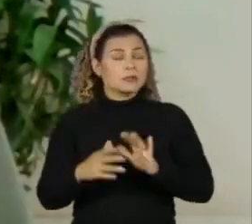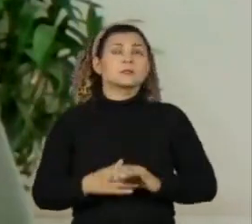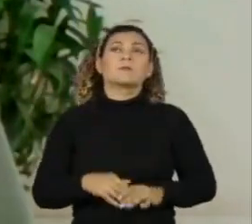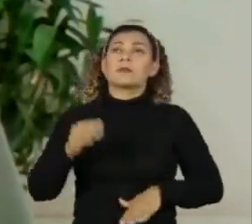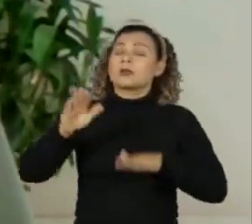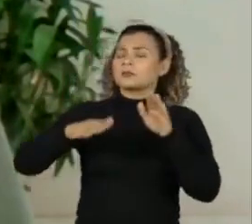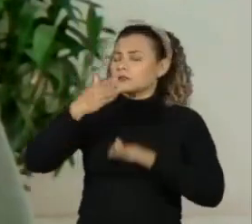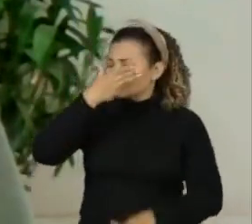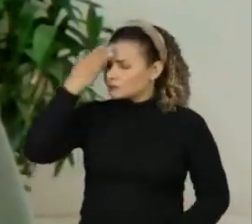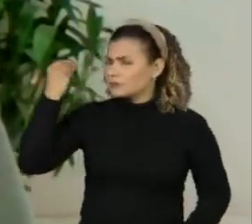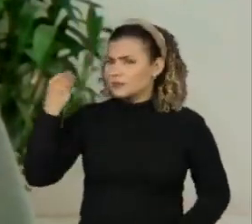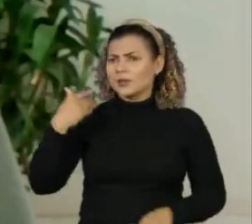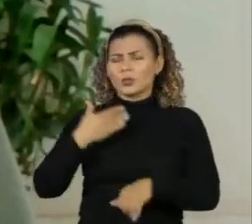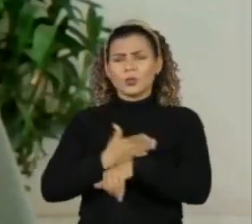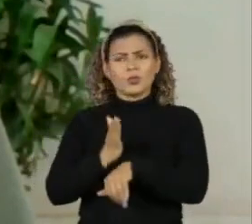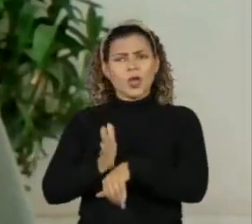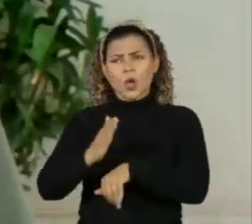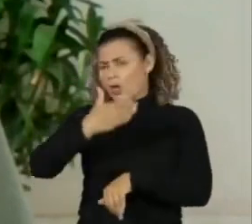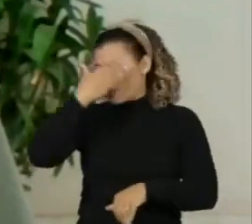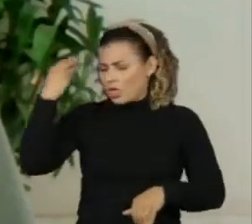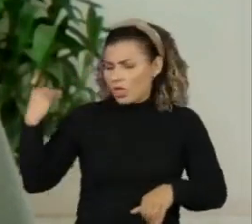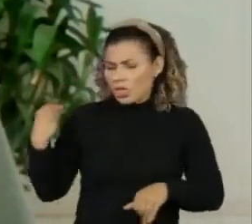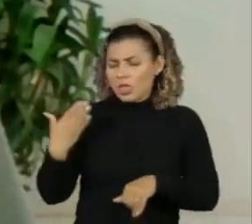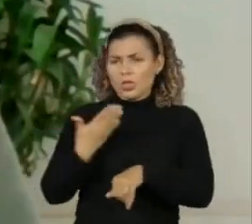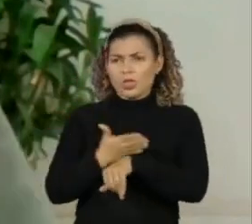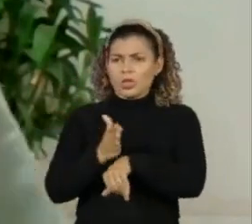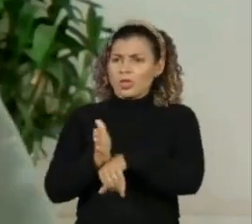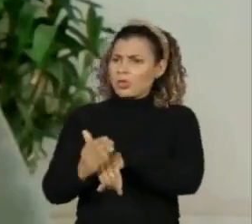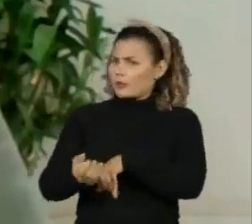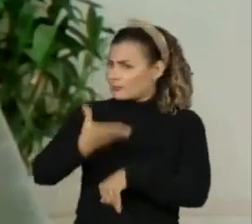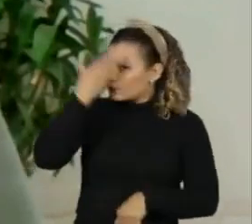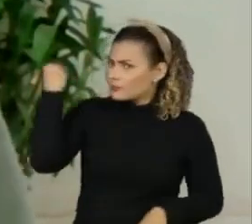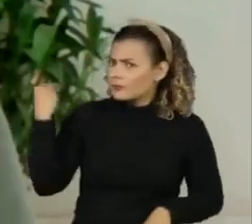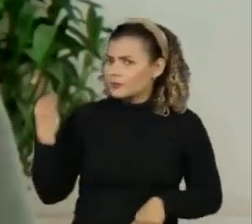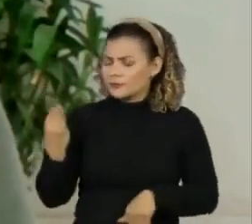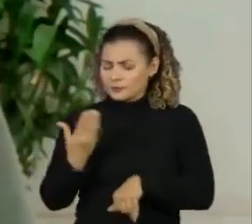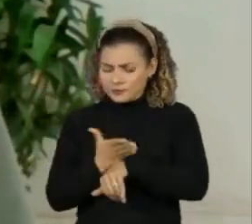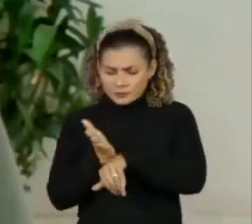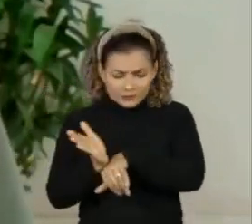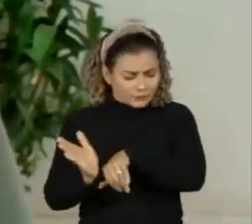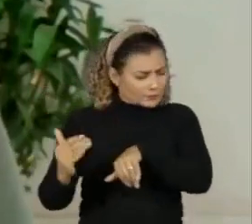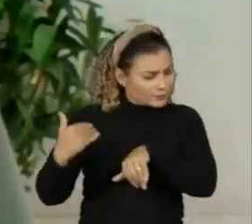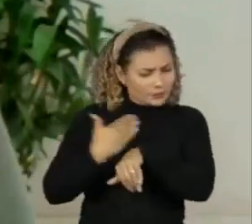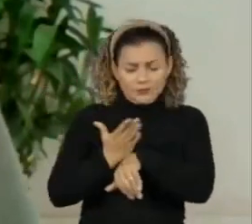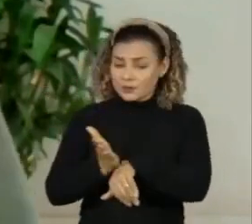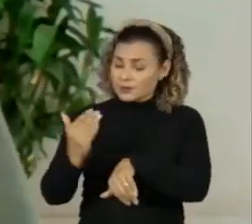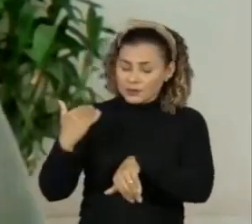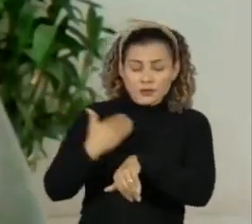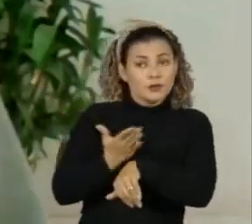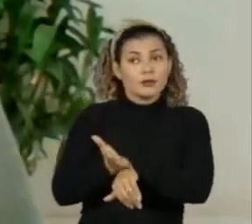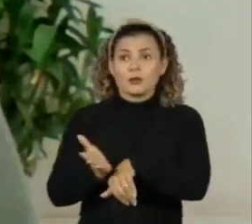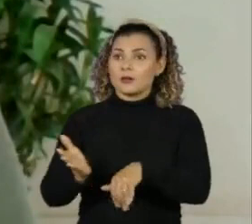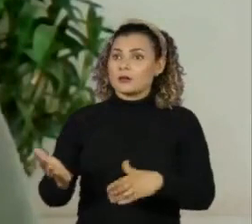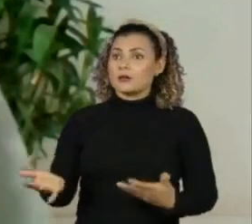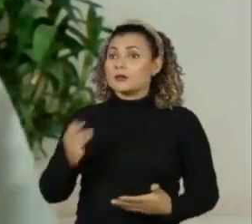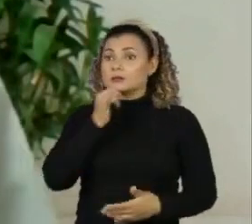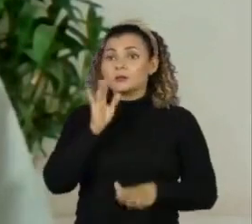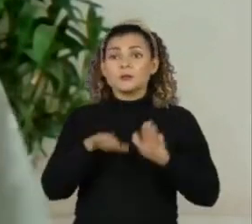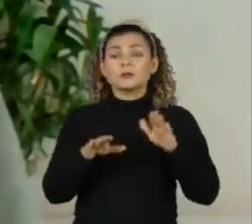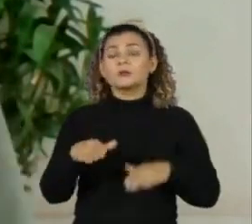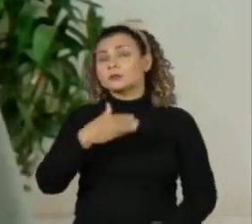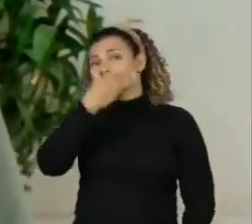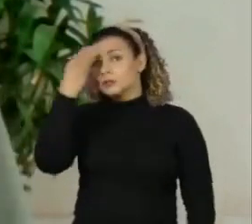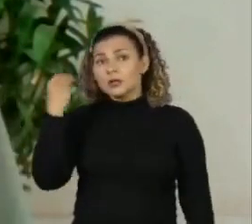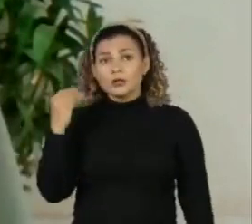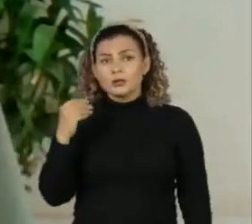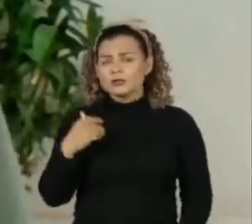de memória começam a se tornar mais frequentes e começam a interferir com o dia a dia, por exemplo, o indivíduo se esquece